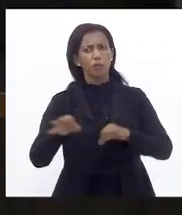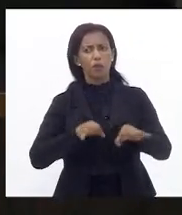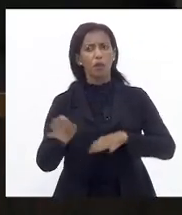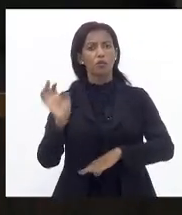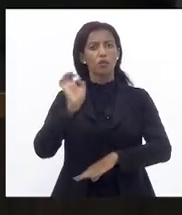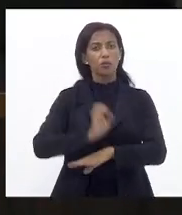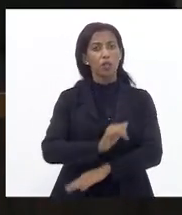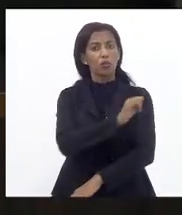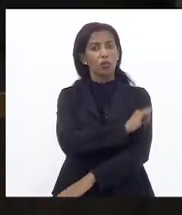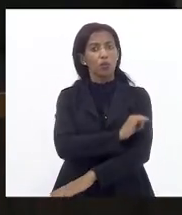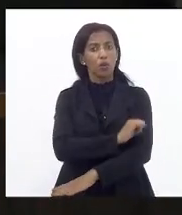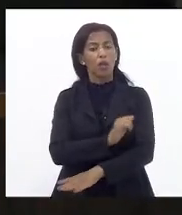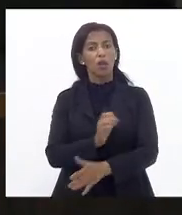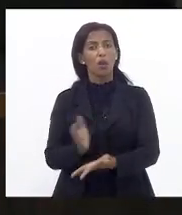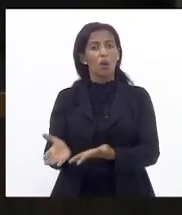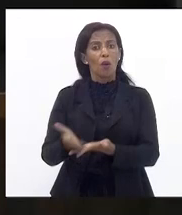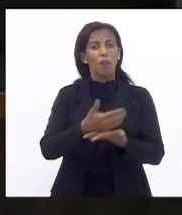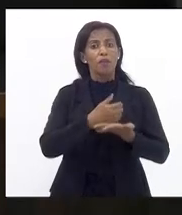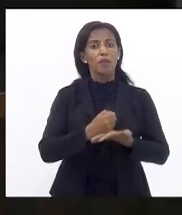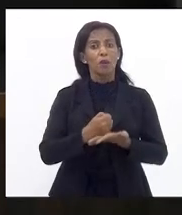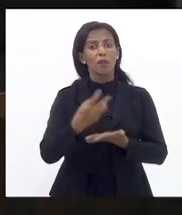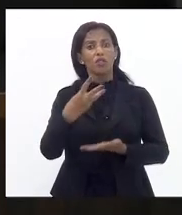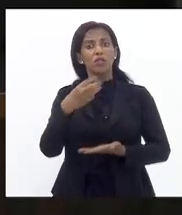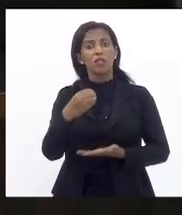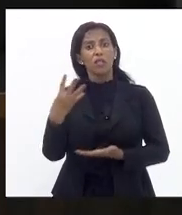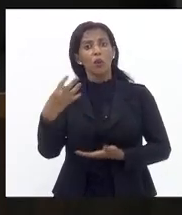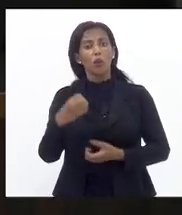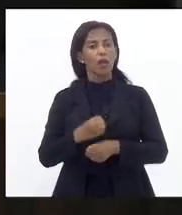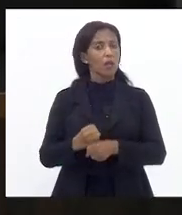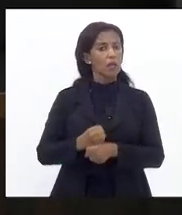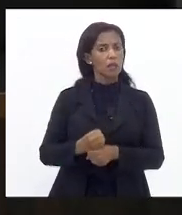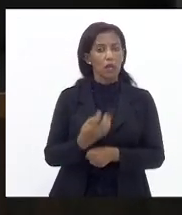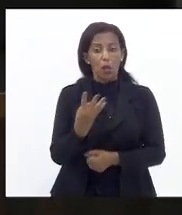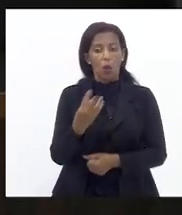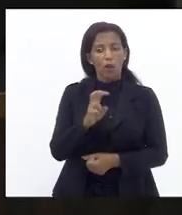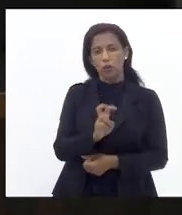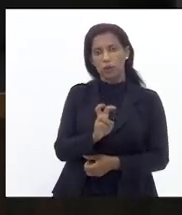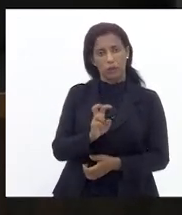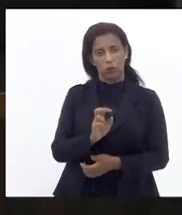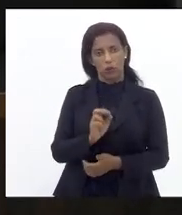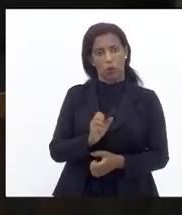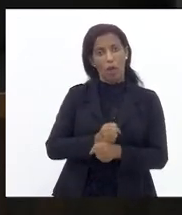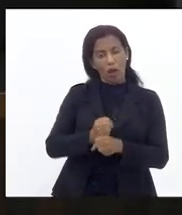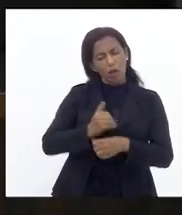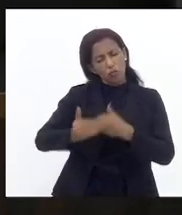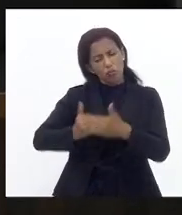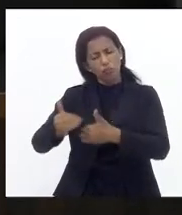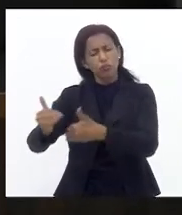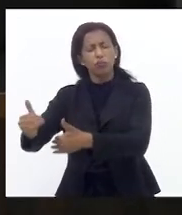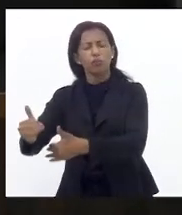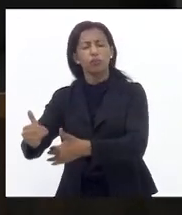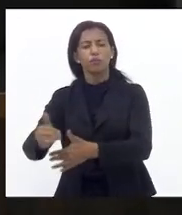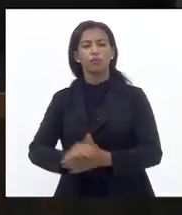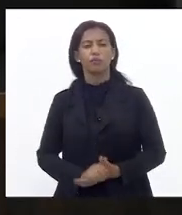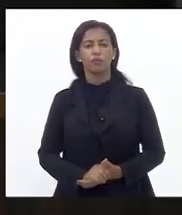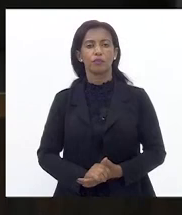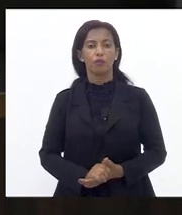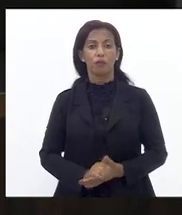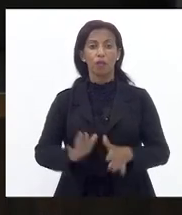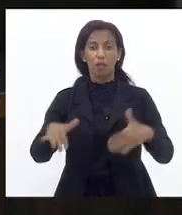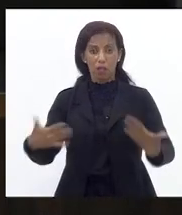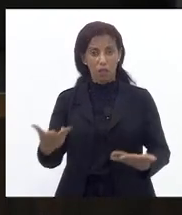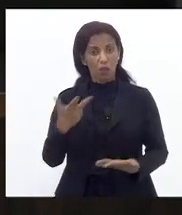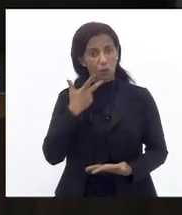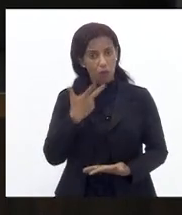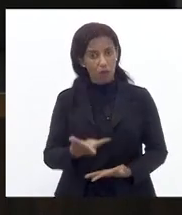estado do Rio de Janeiro por uma recuperação de 30 40 anos não de 45 bom então eu